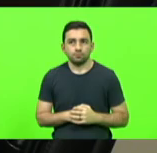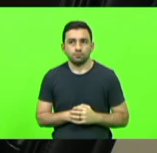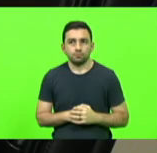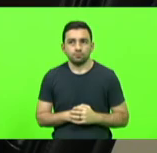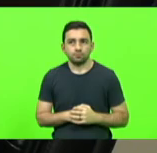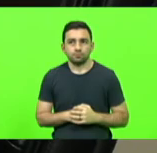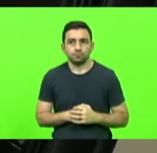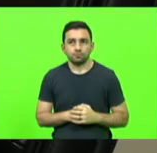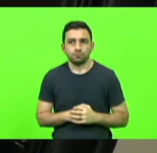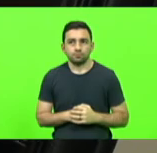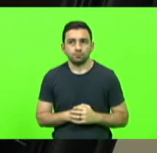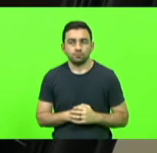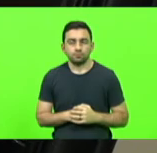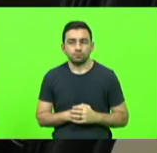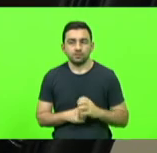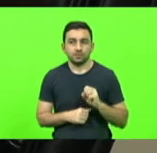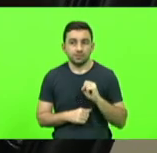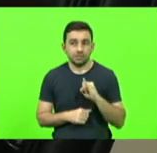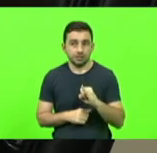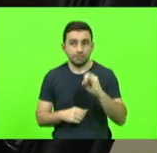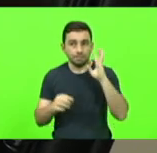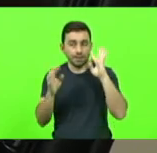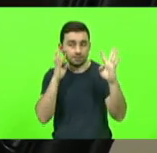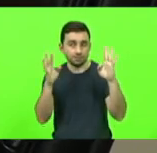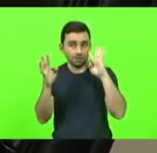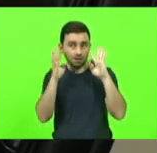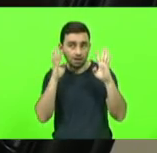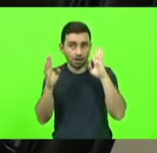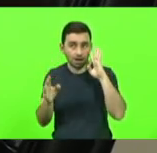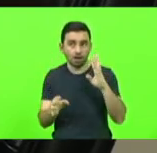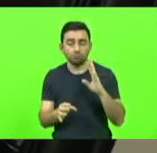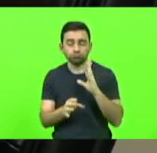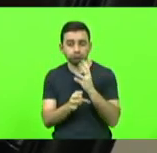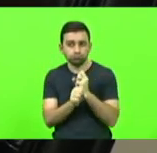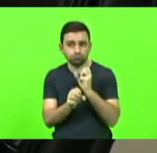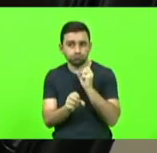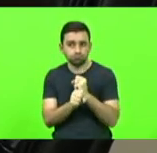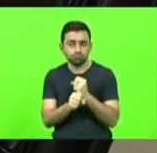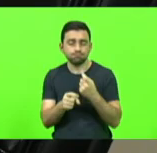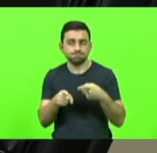no quantitativo das nossas conveniadas, né?